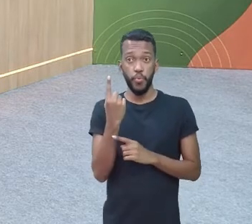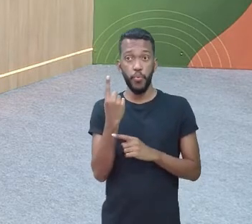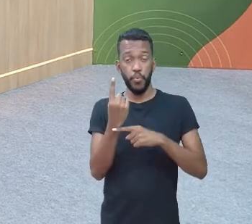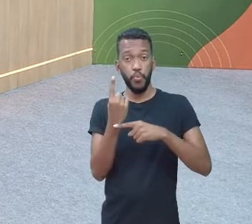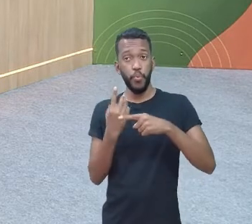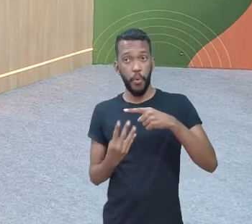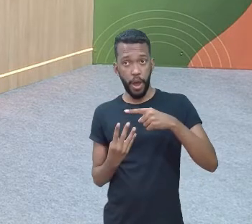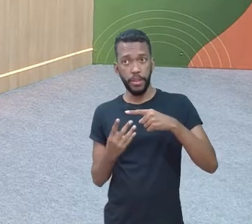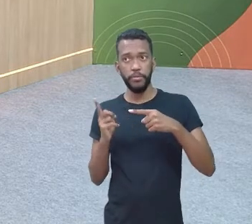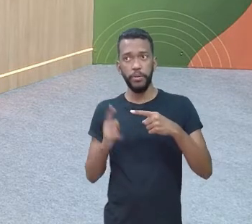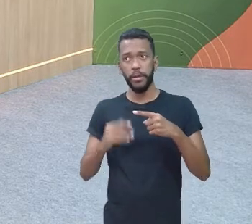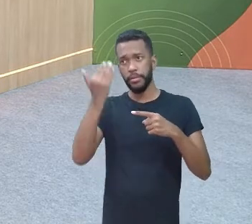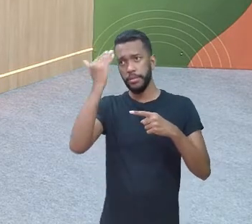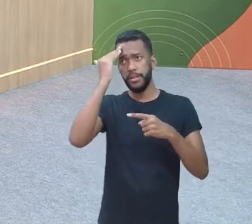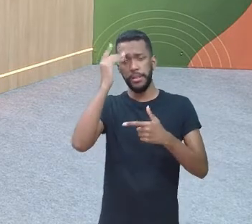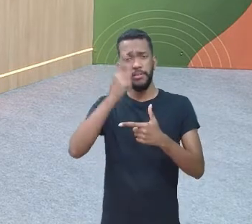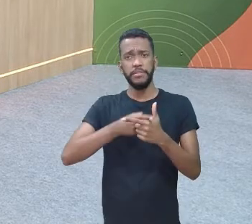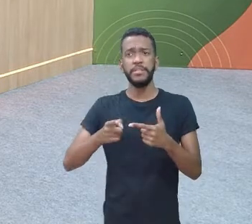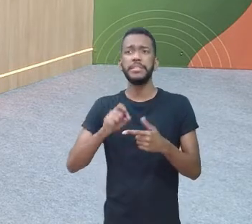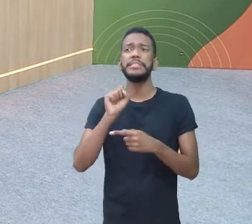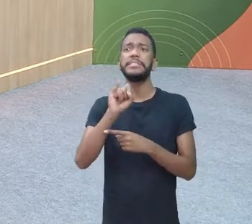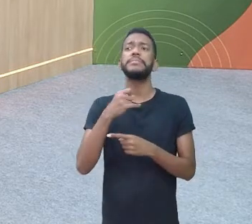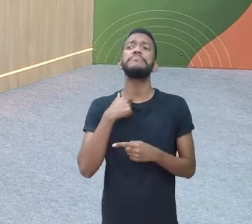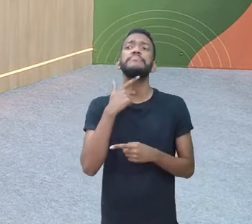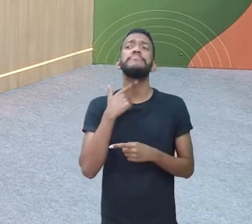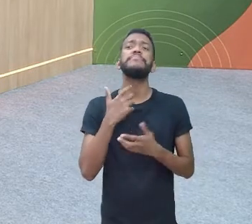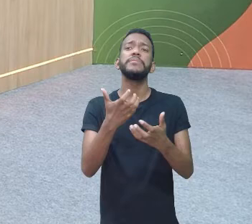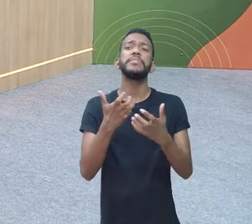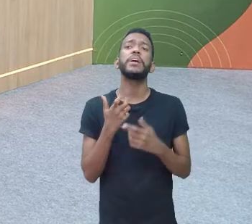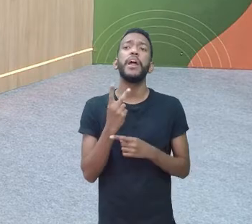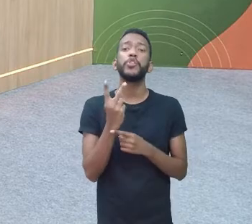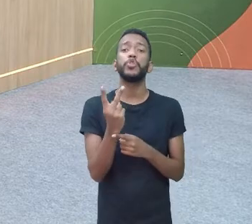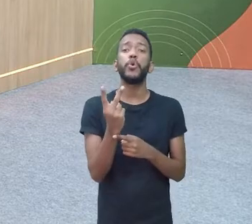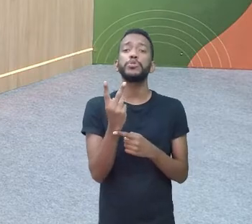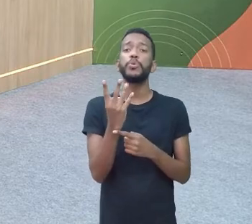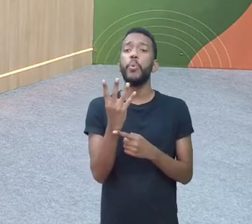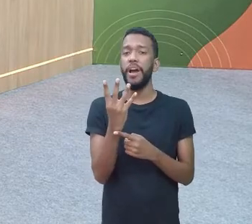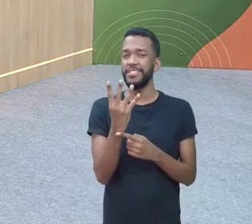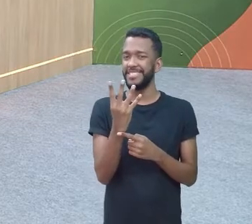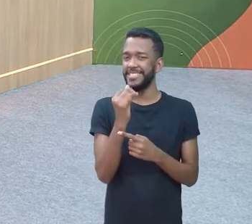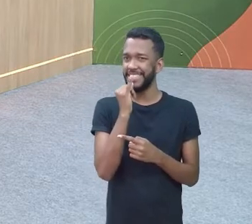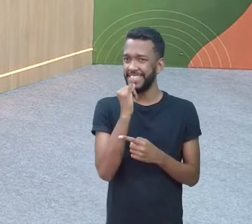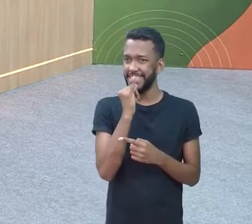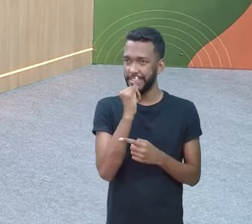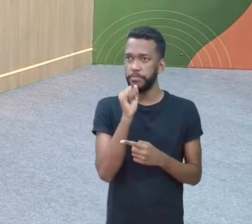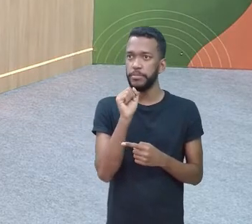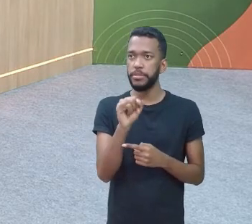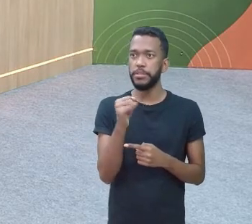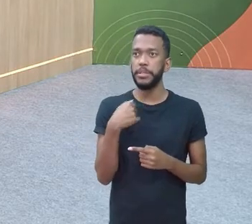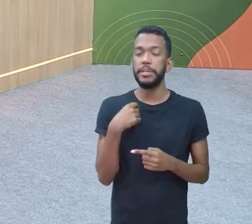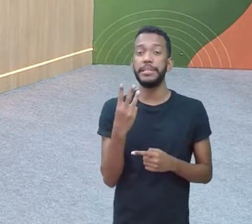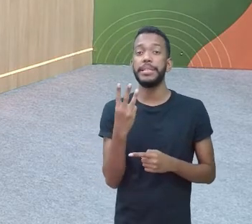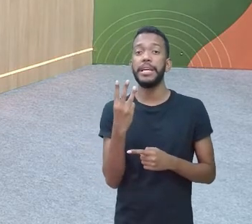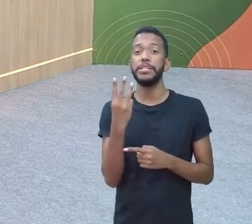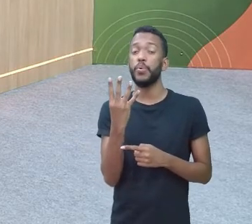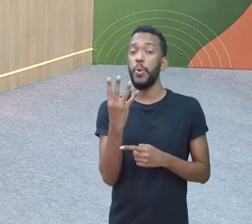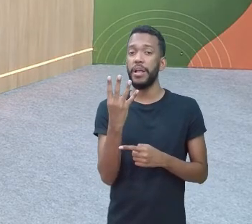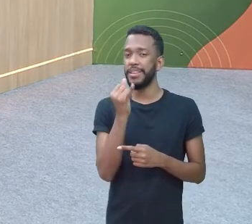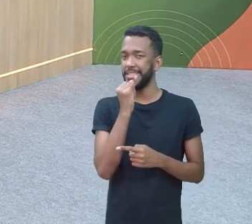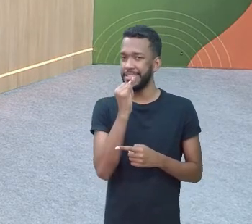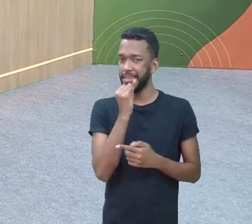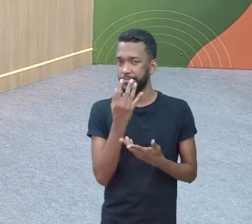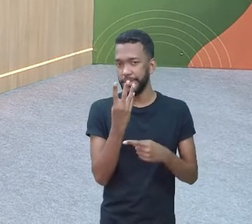a noção da divisão. Mas e se eu quisesse 2/4, por exemplo? E se eu quisesse 3/4, por